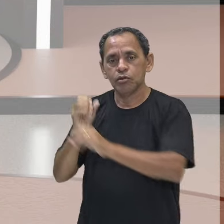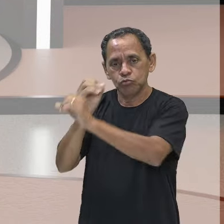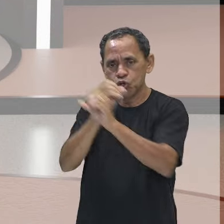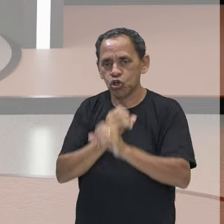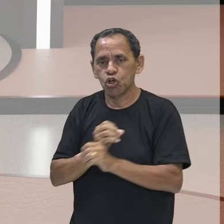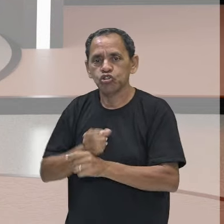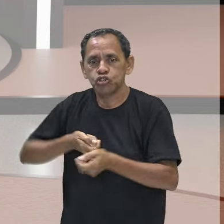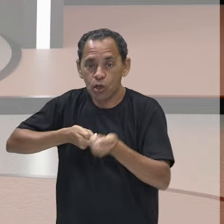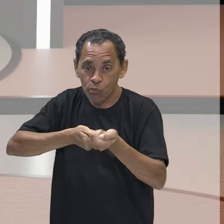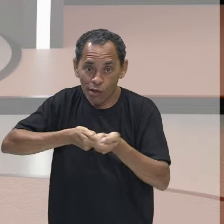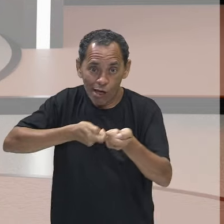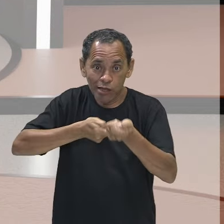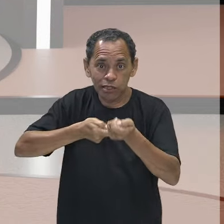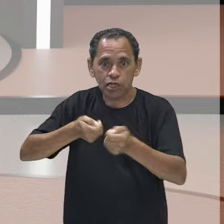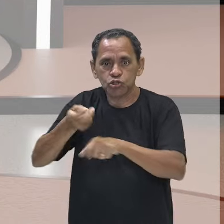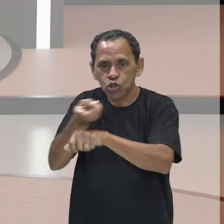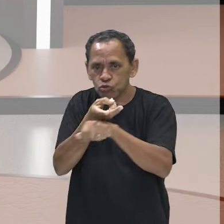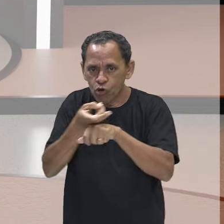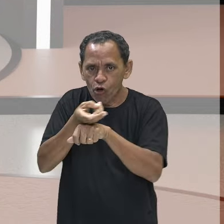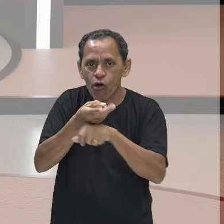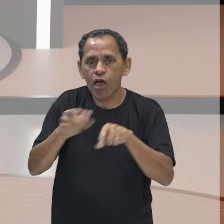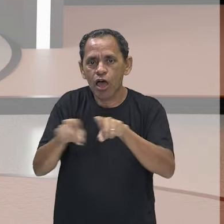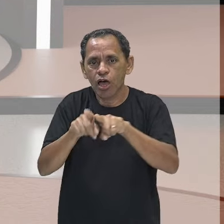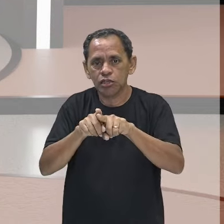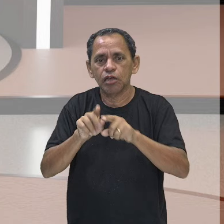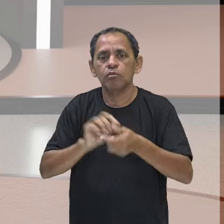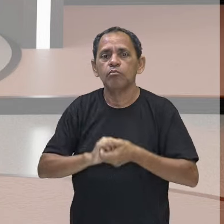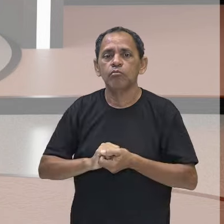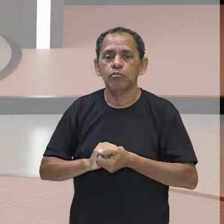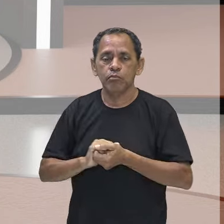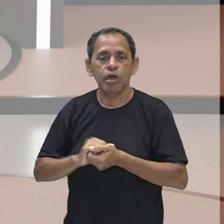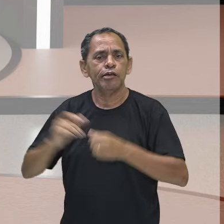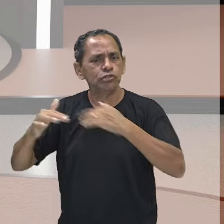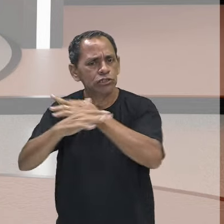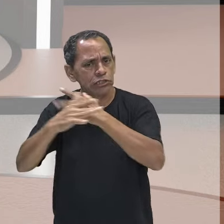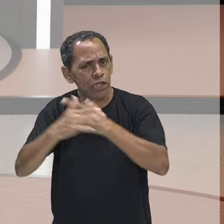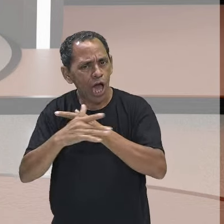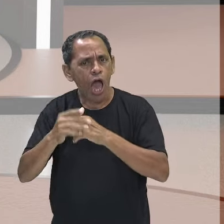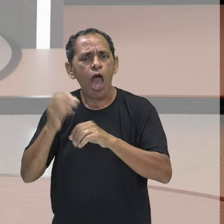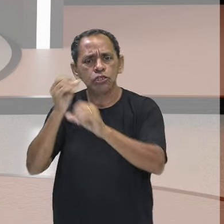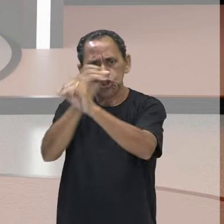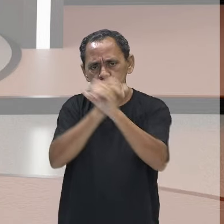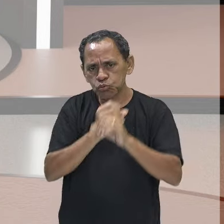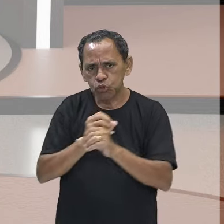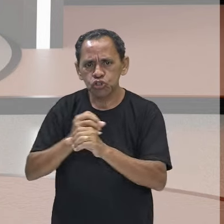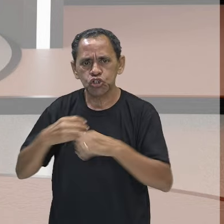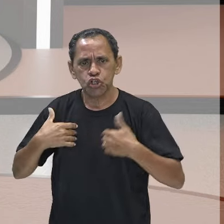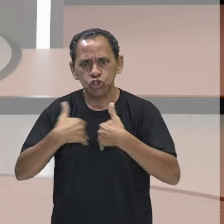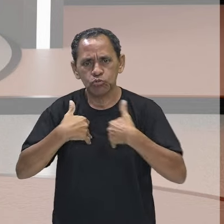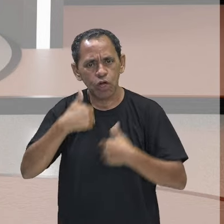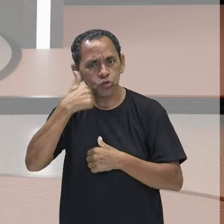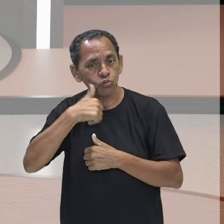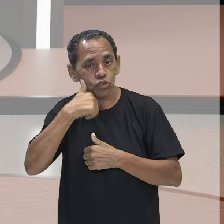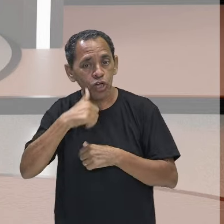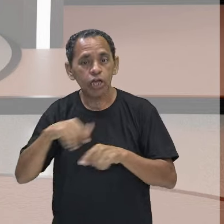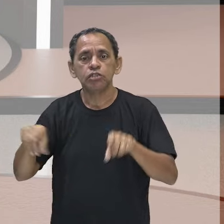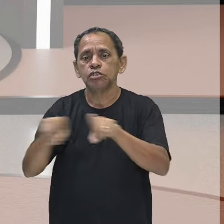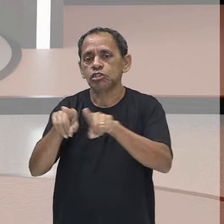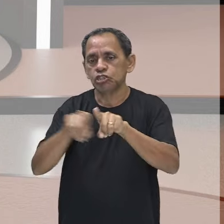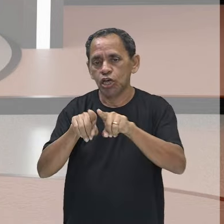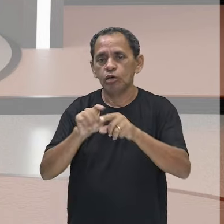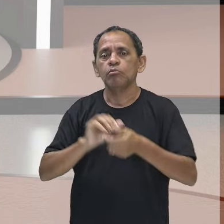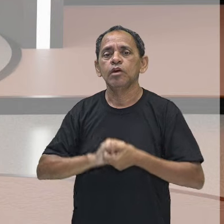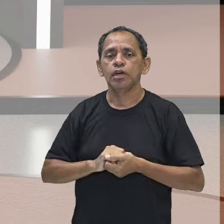caçadores, tá, gente? Era a deusa da caça, protegia as cidades, protegia os animais, as mulheres e também era